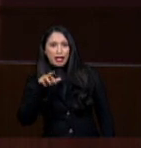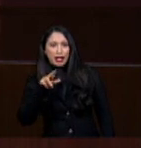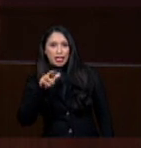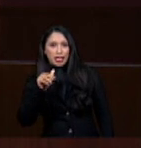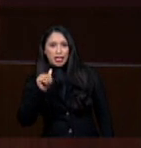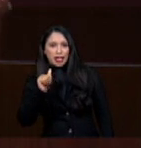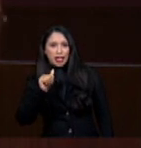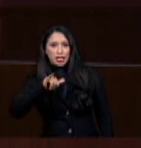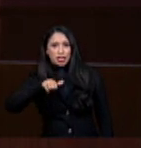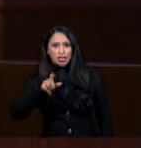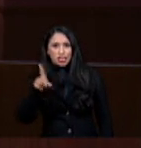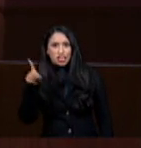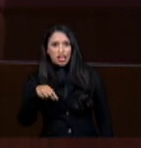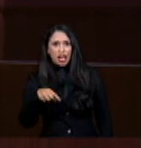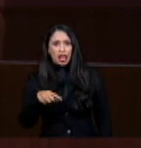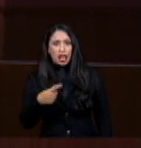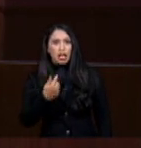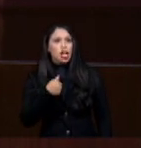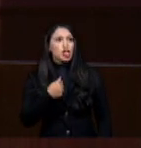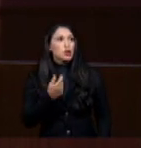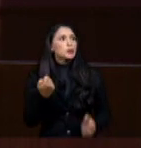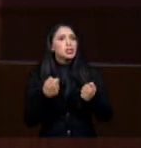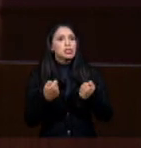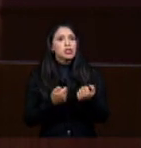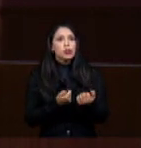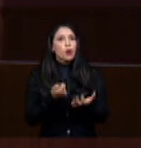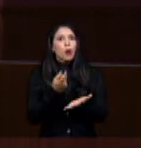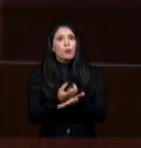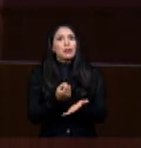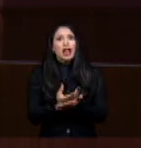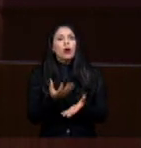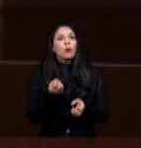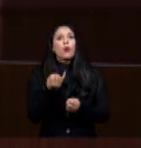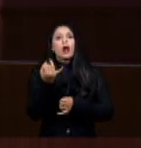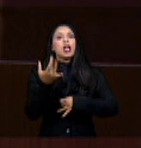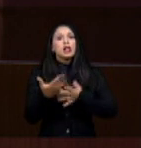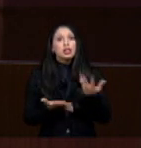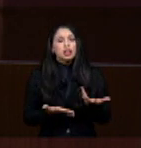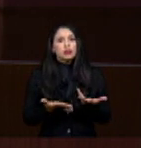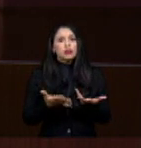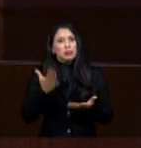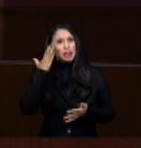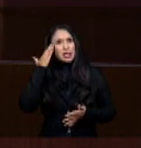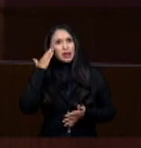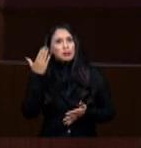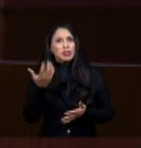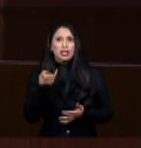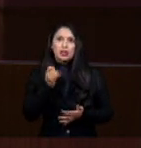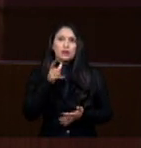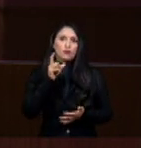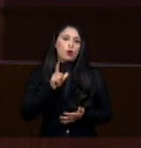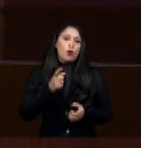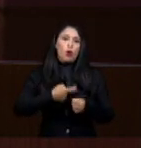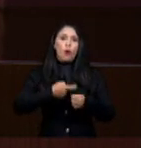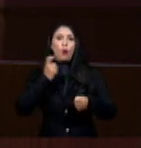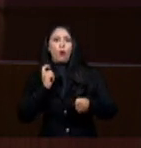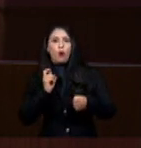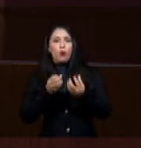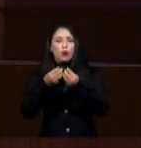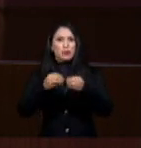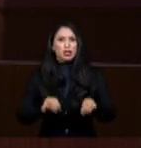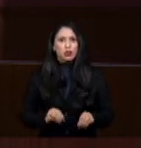acarajés e se eu comprar mais Qual o meu prejuízo ela sabia onde isso em 1600